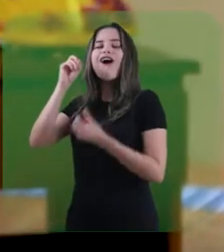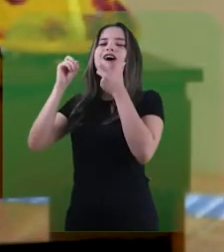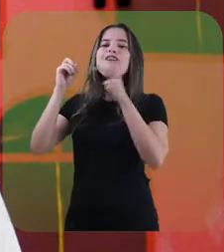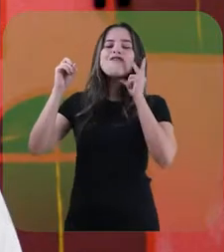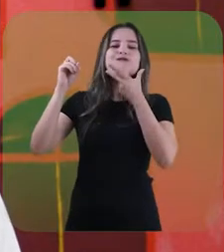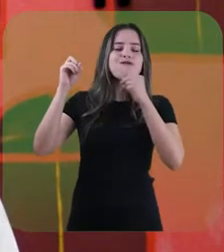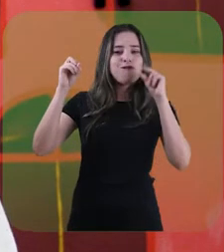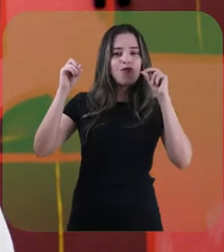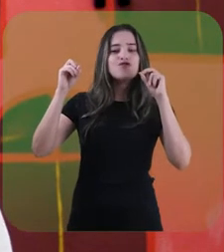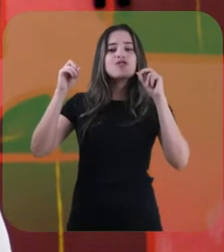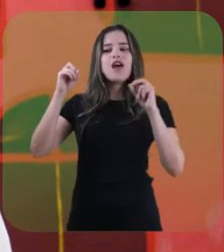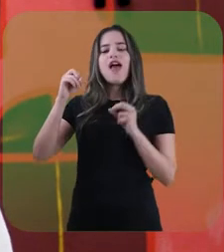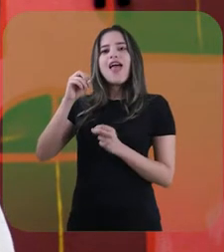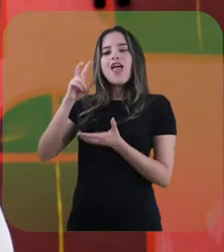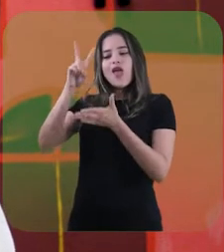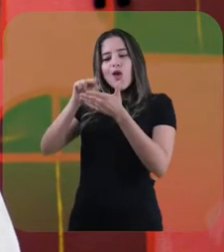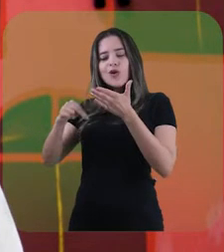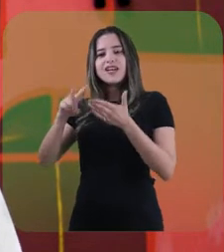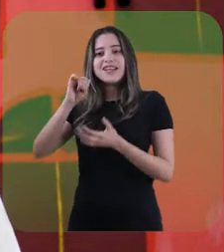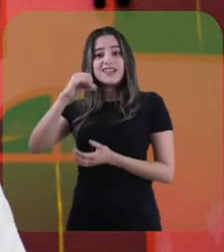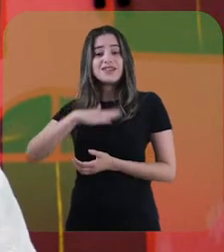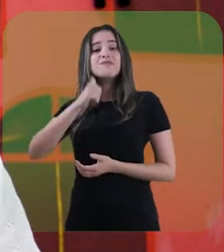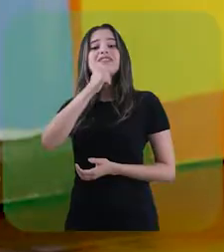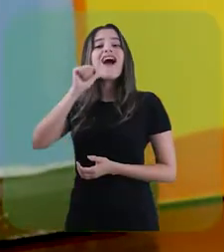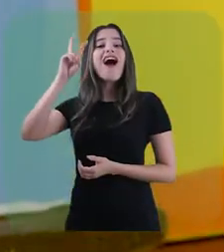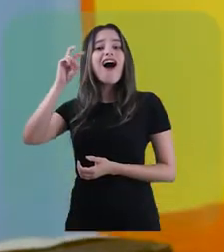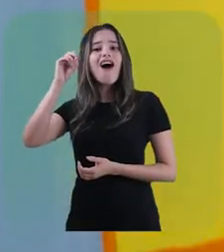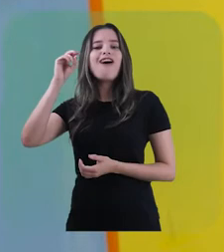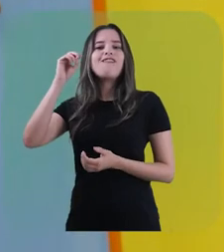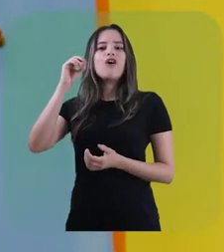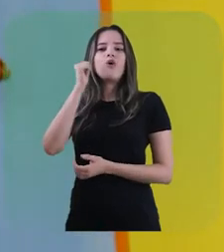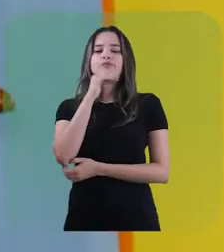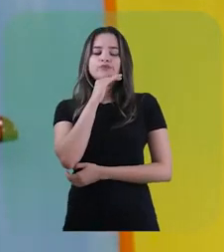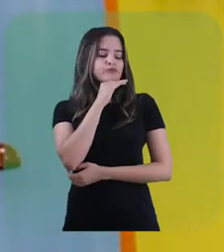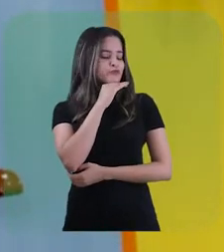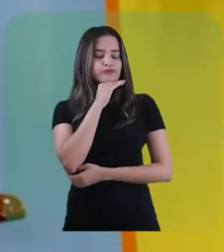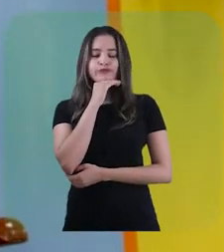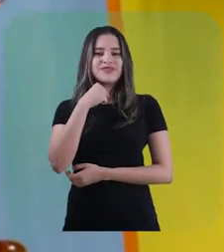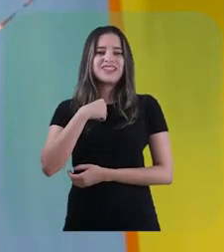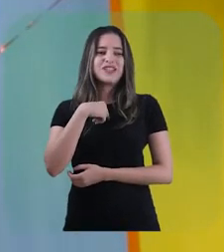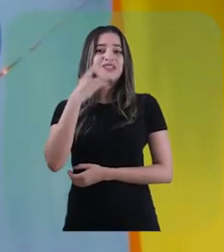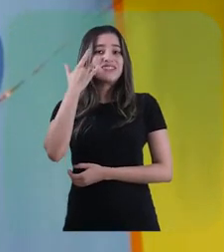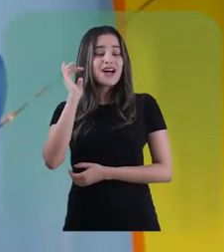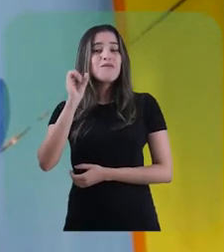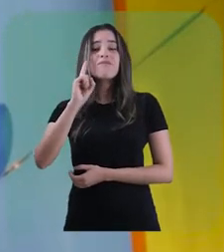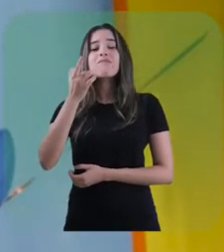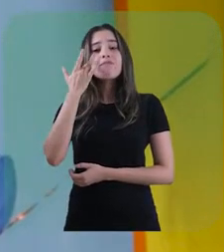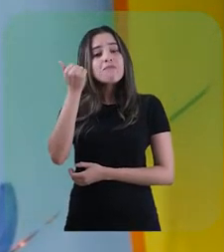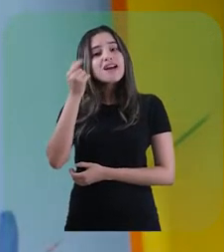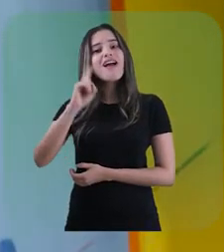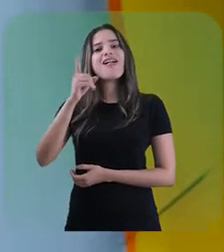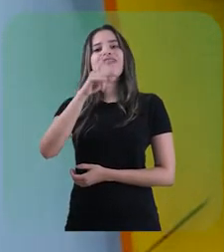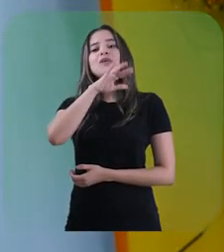assim não prestava se ela fizesse assim emprestava eu tive muita sorte com os dois essas duas figuras